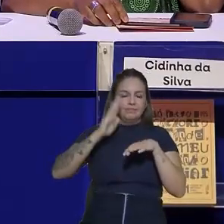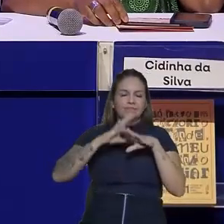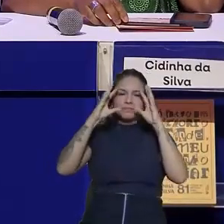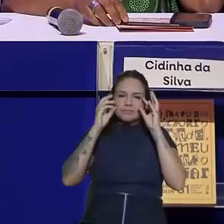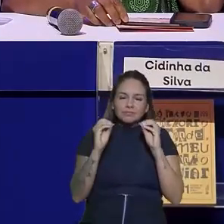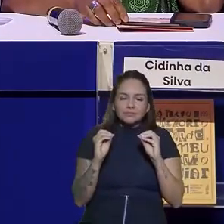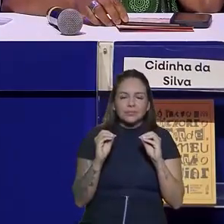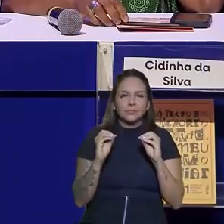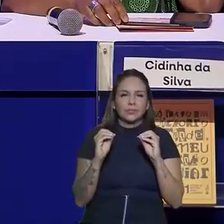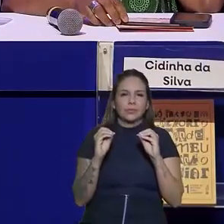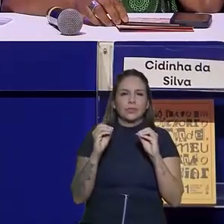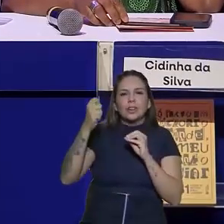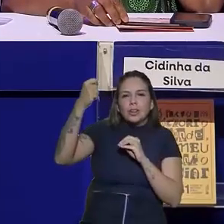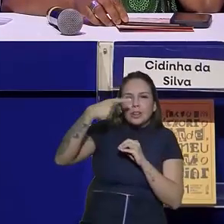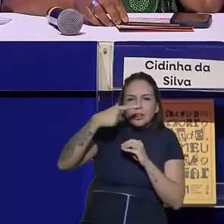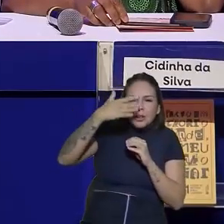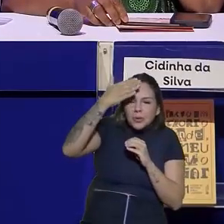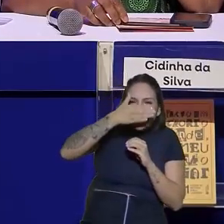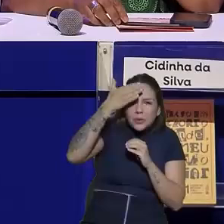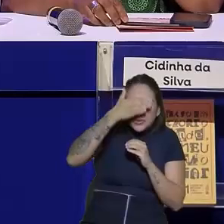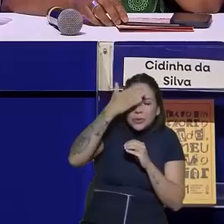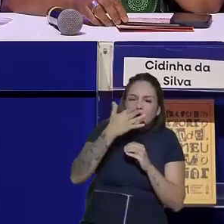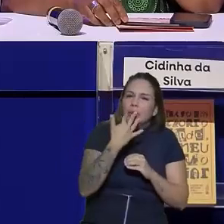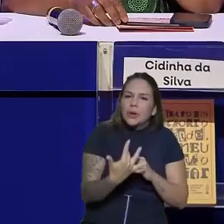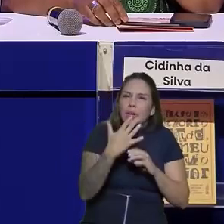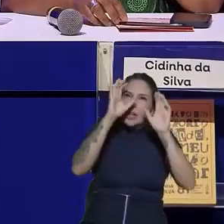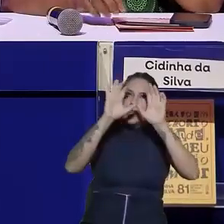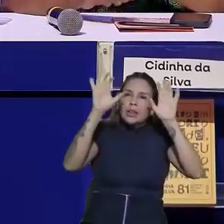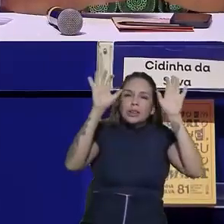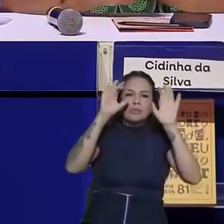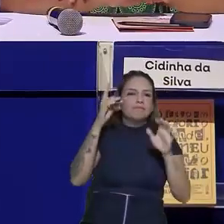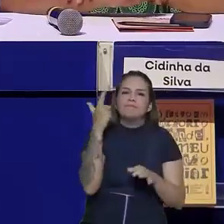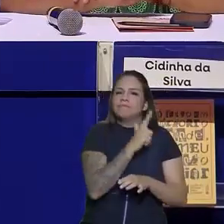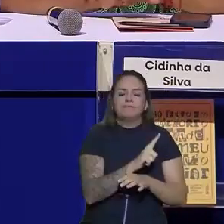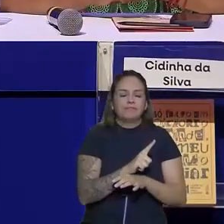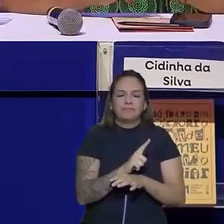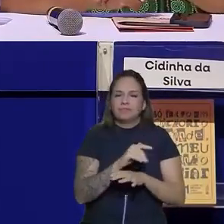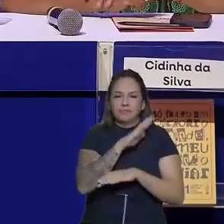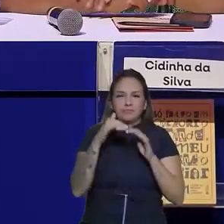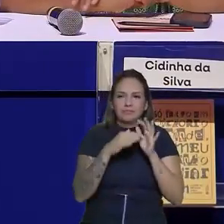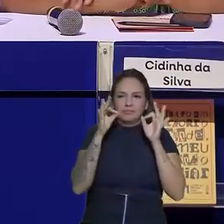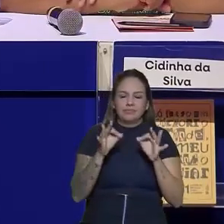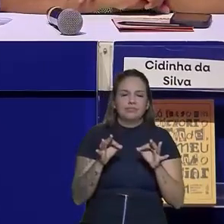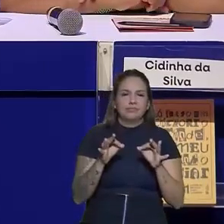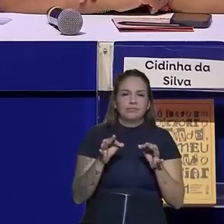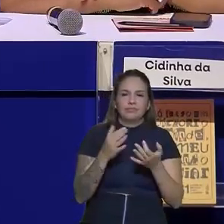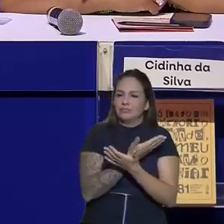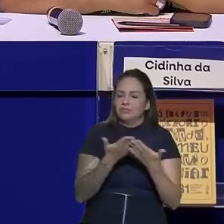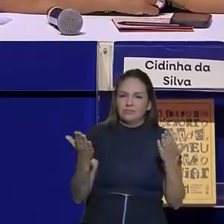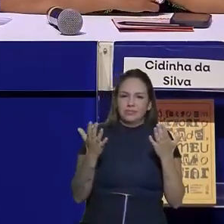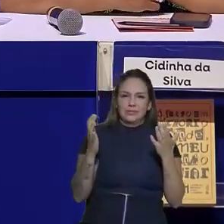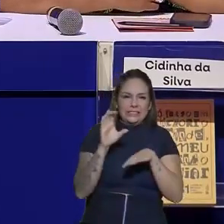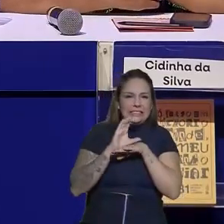mais escuro, a luz entra filtrada e não ver a cor do céu com azul real é uma lástima, com toda certeza. Perder o